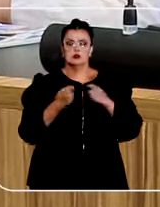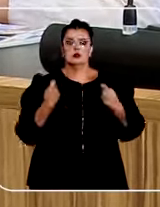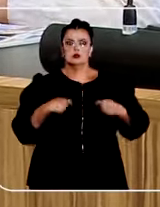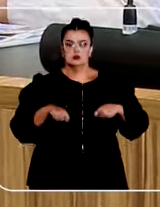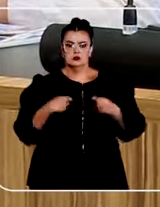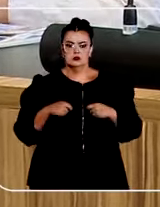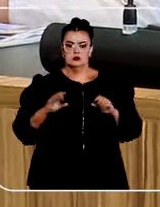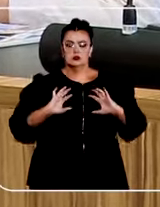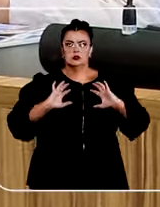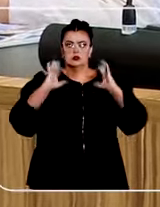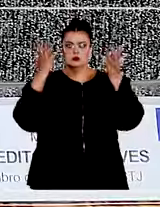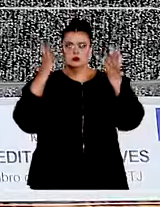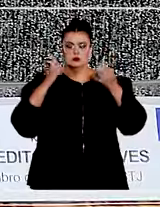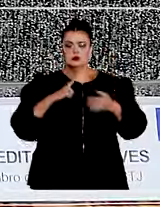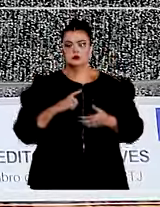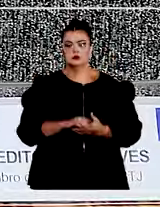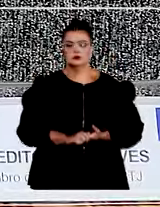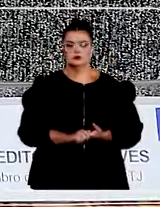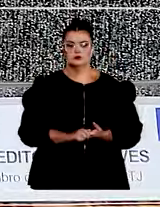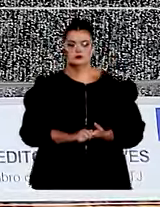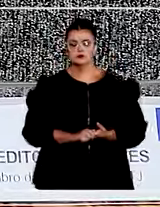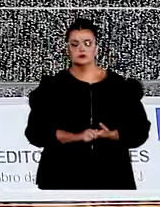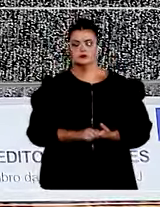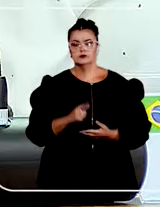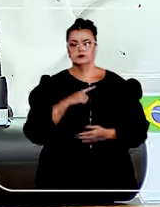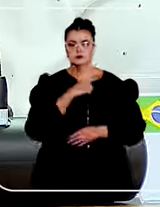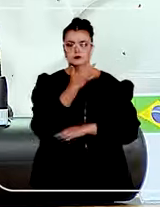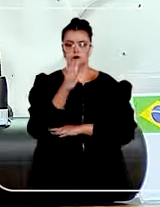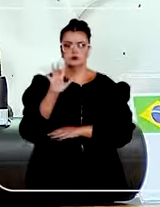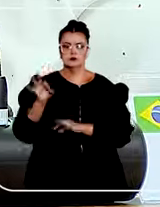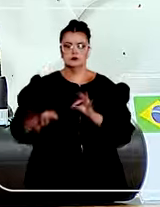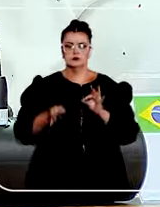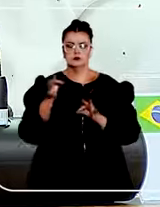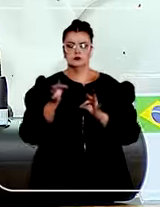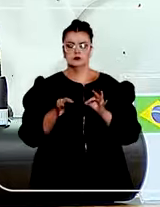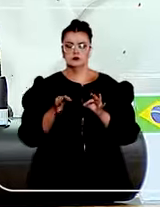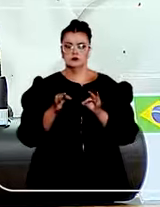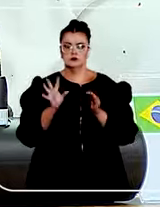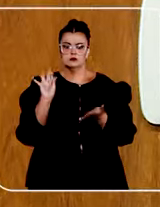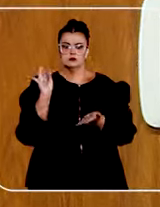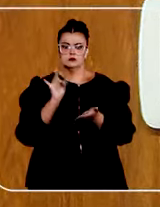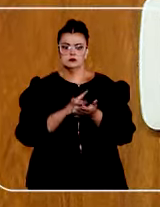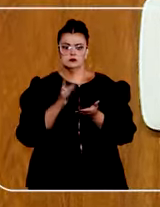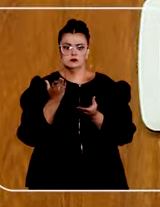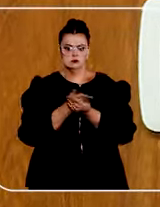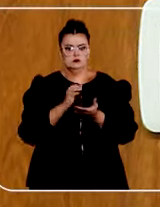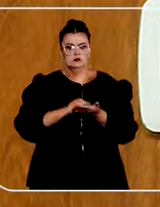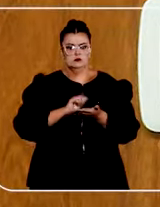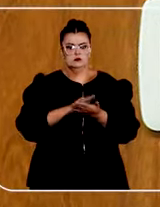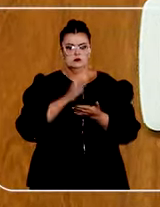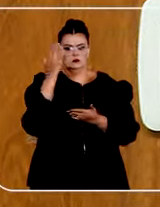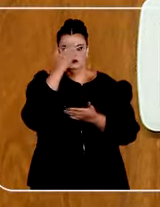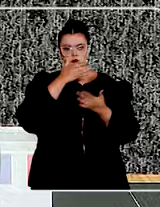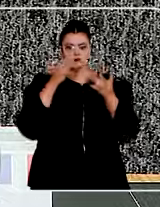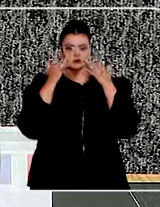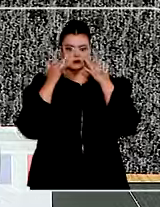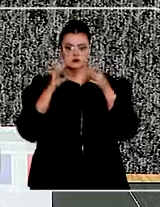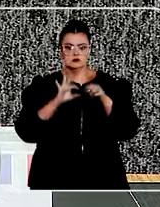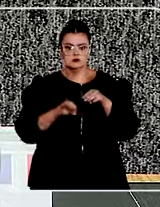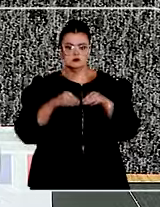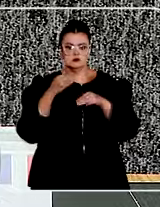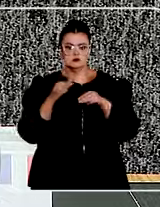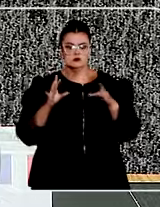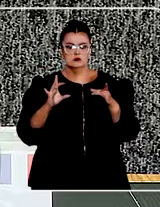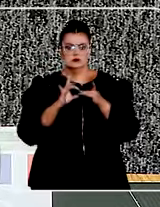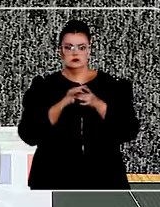necessidades climáticas a jurisprudência Ambiental do STJ em casos concretos foi apresentada pelos ministros que